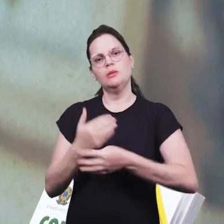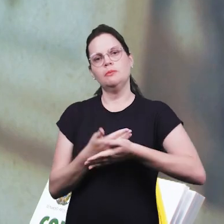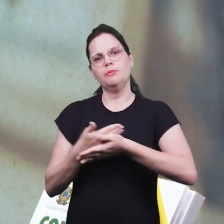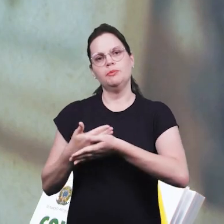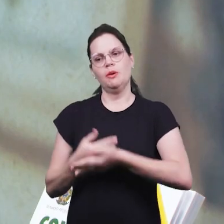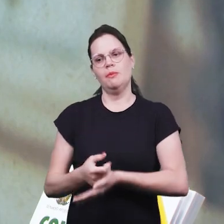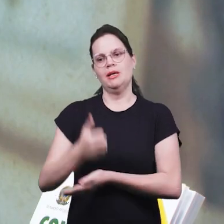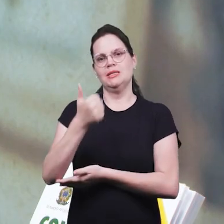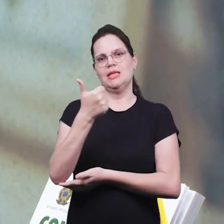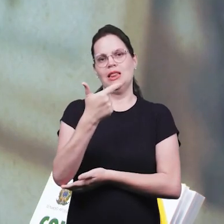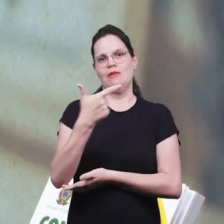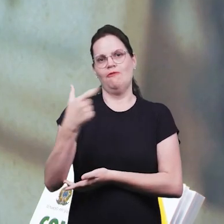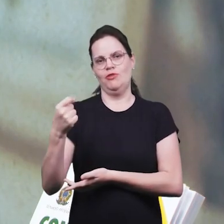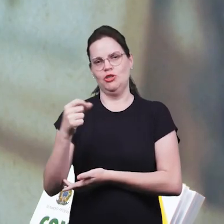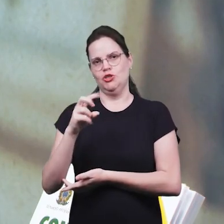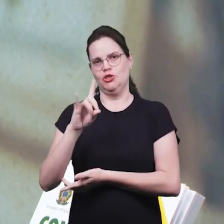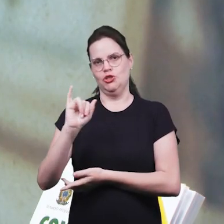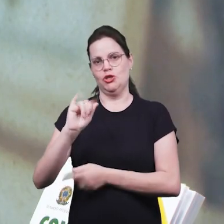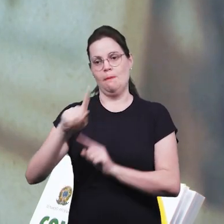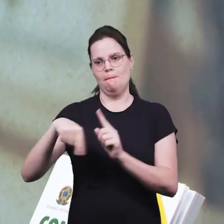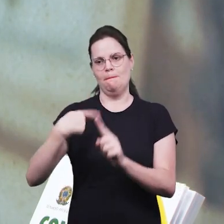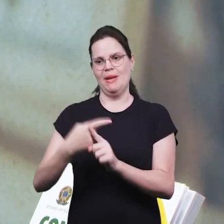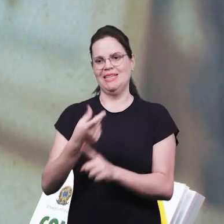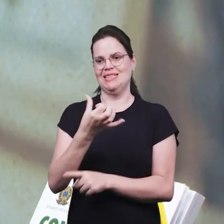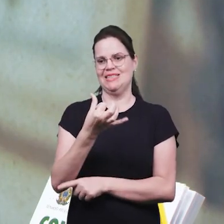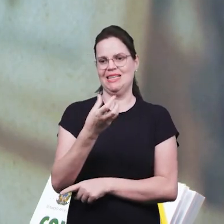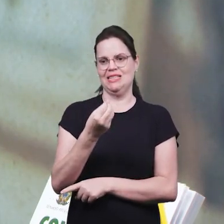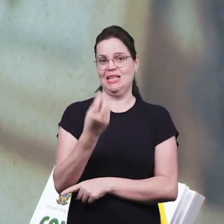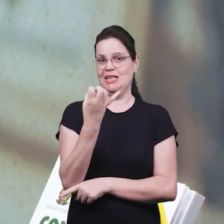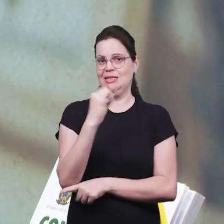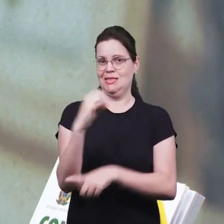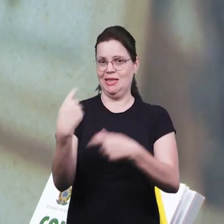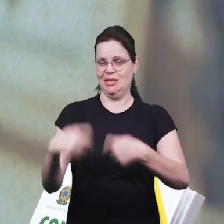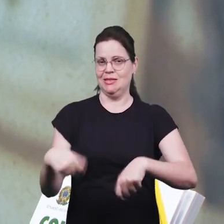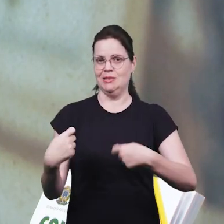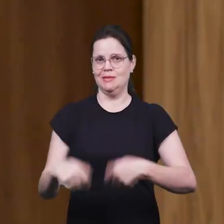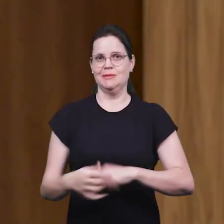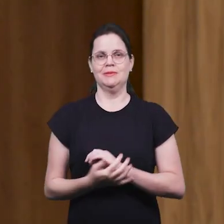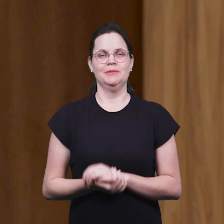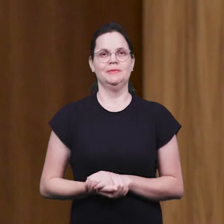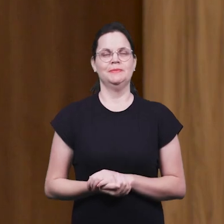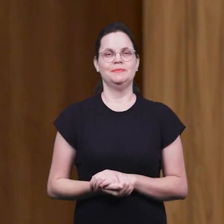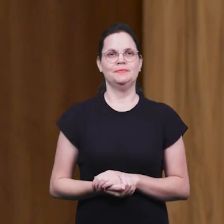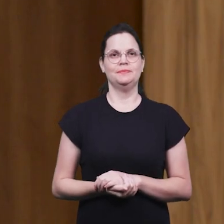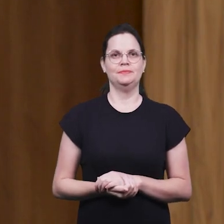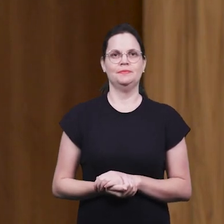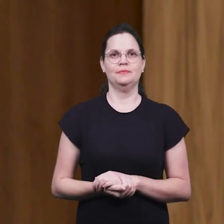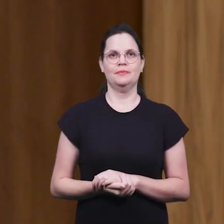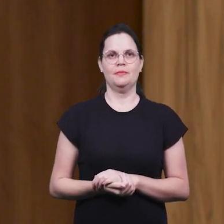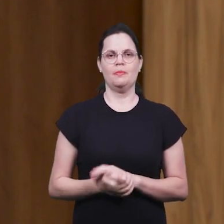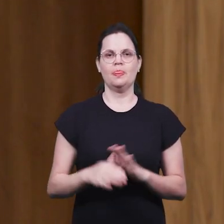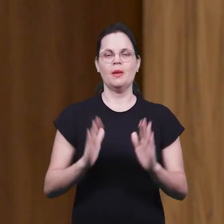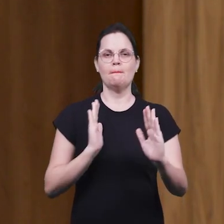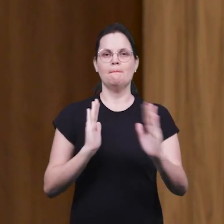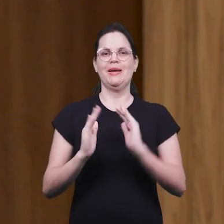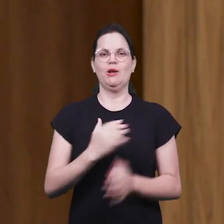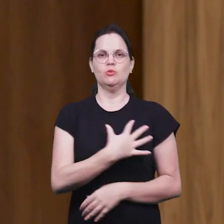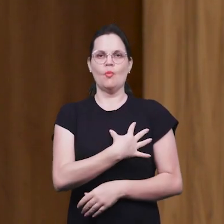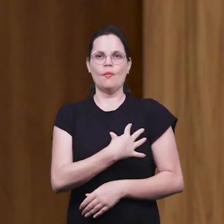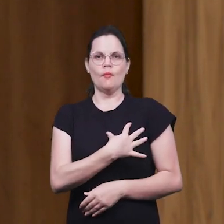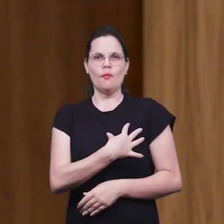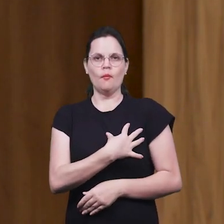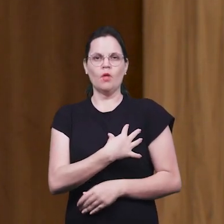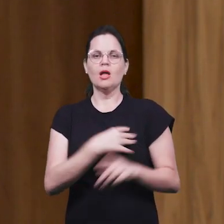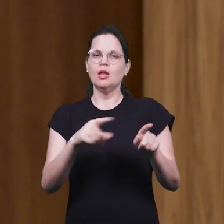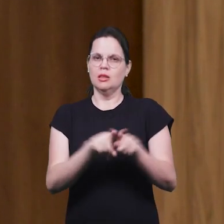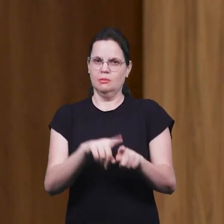por mais 60 dias ao final, se for necessário. E as trabalhadoras no período de amamentação, elas também têm